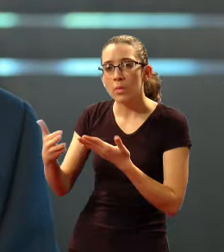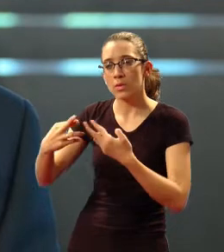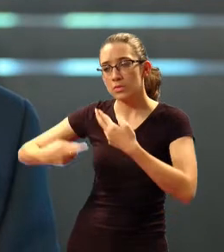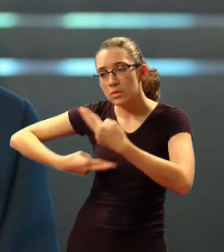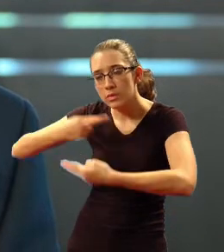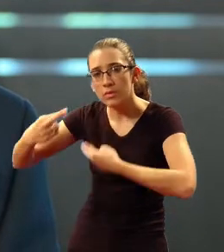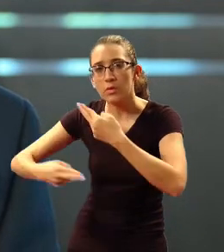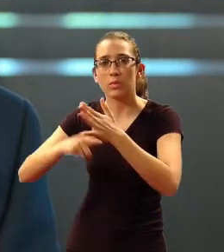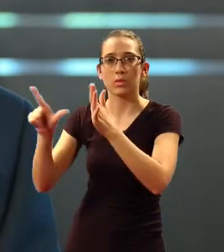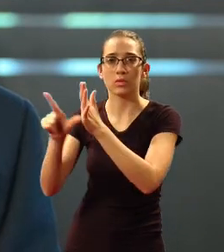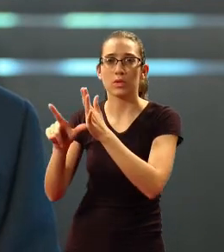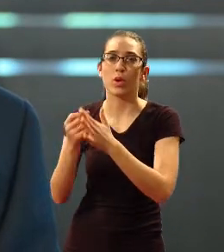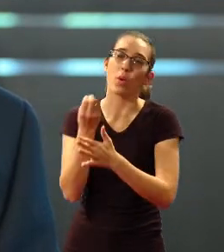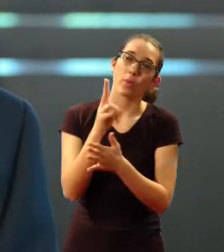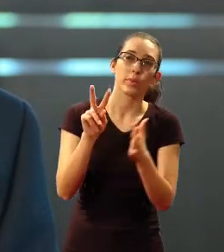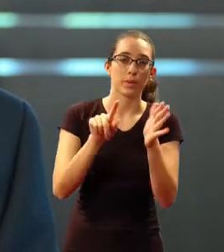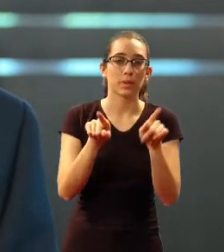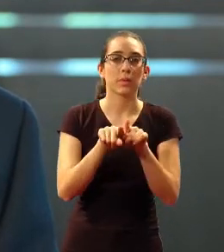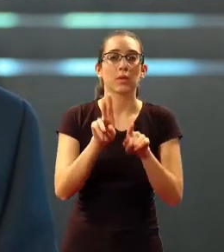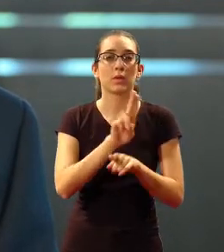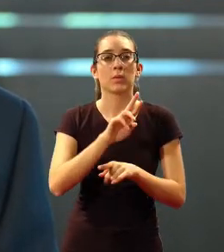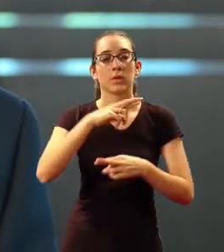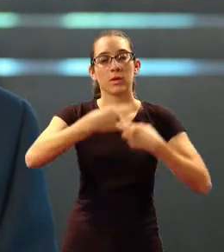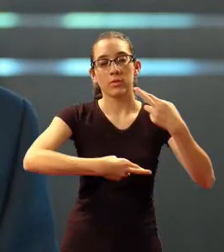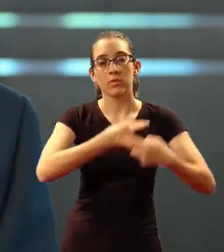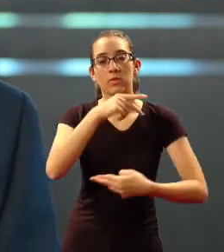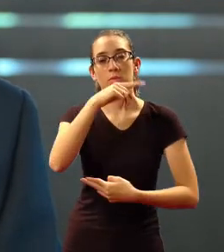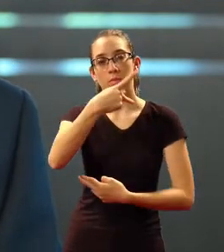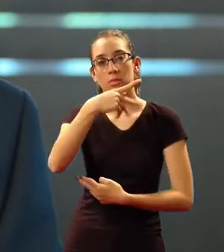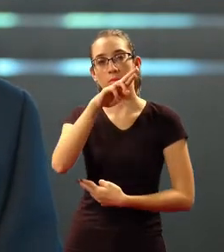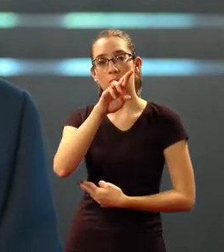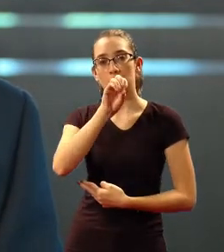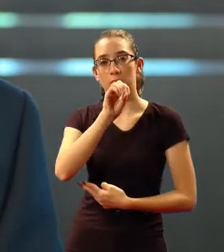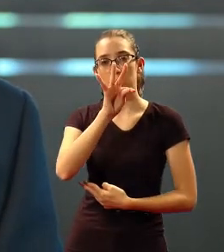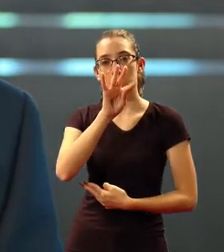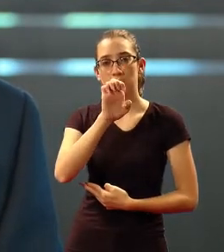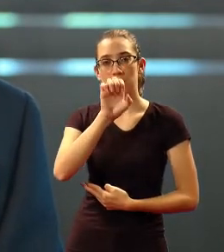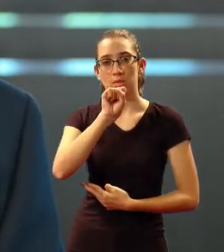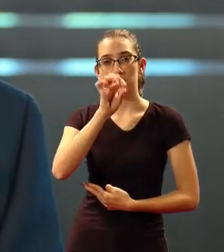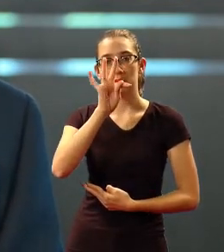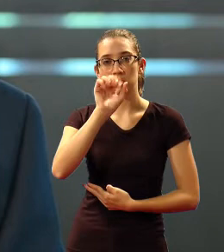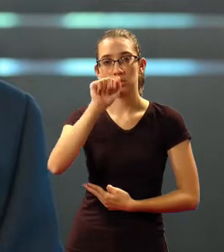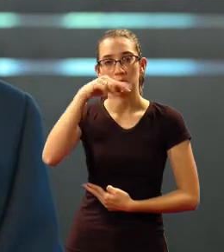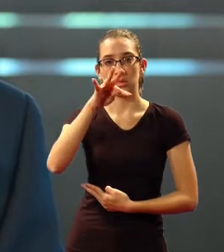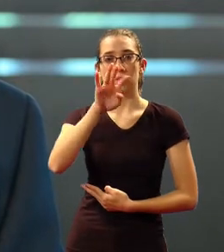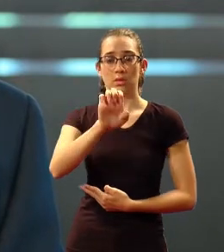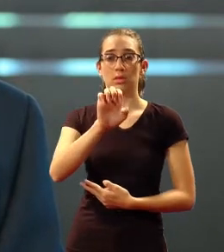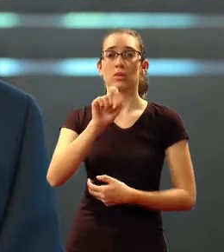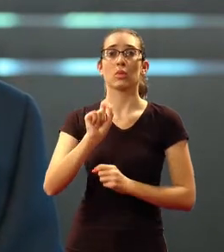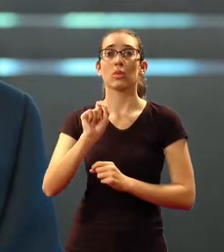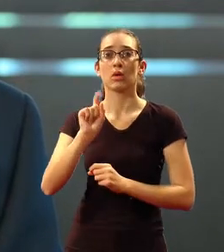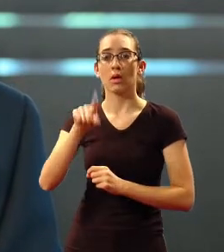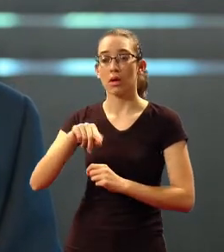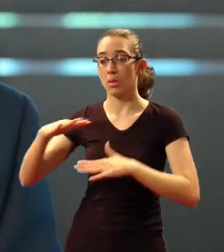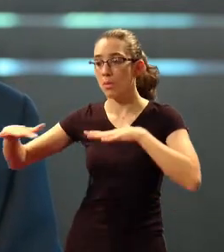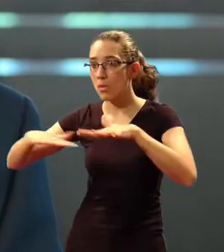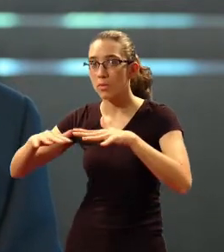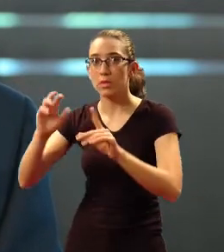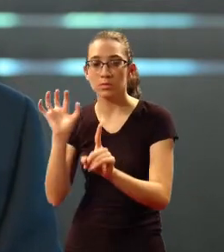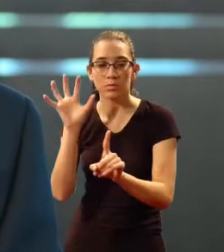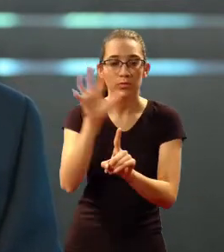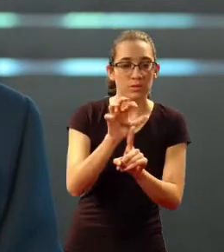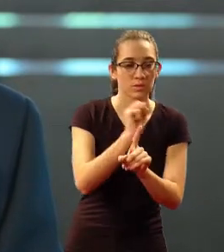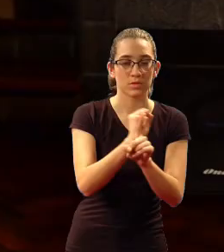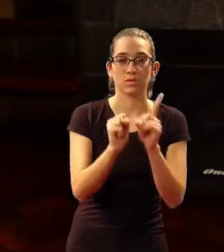reforma luterana ou a reforma protestante, será um movimento que impactará o conjunto